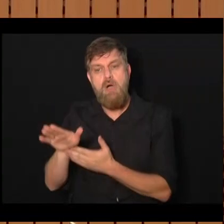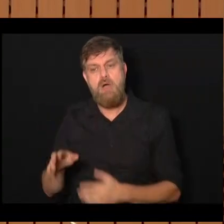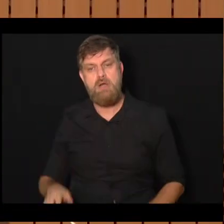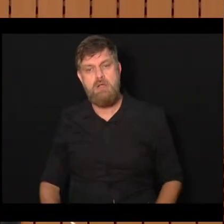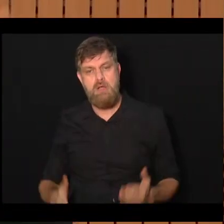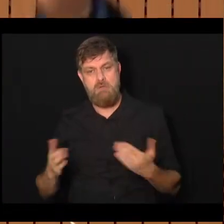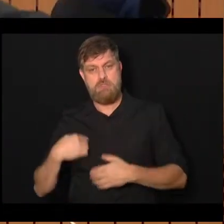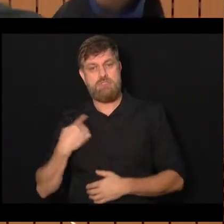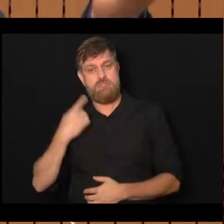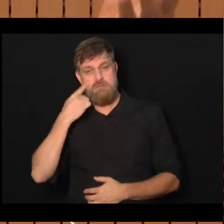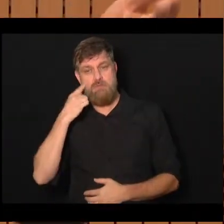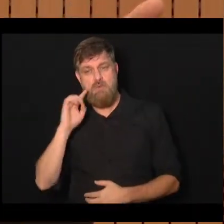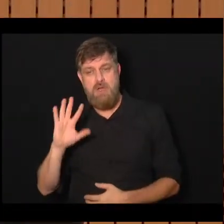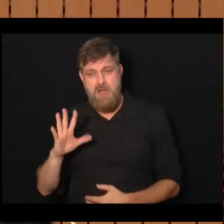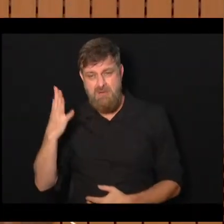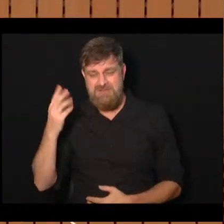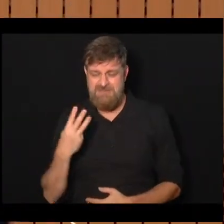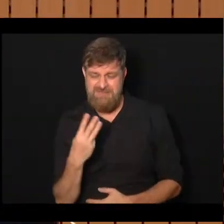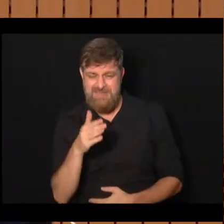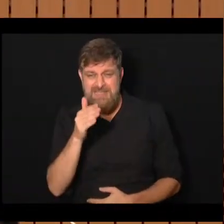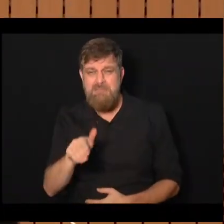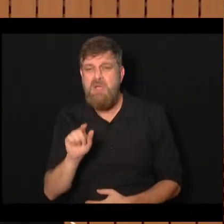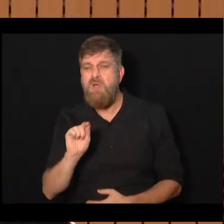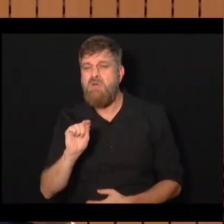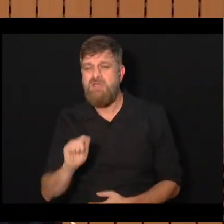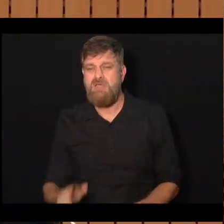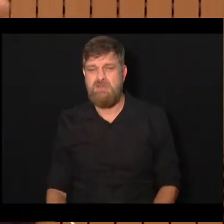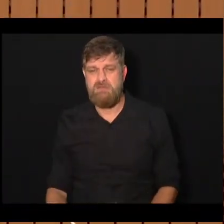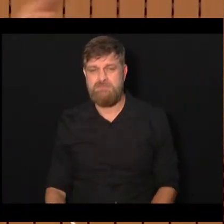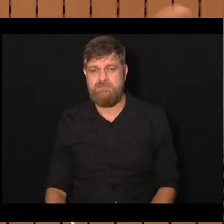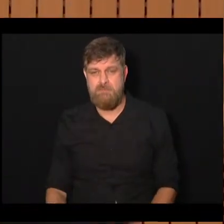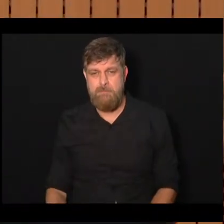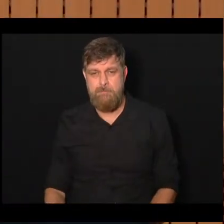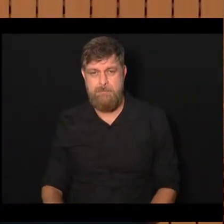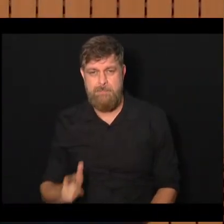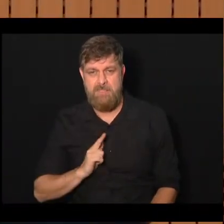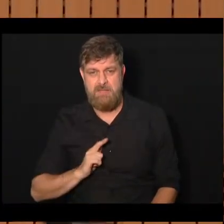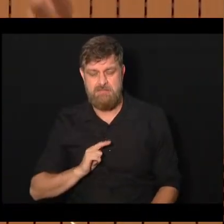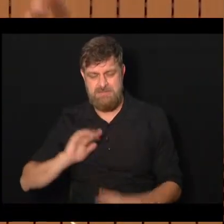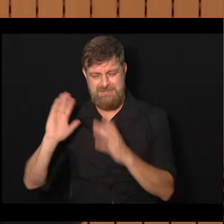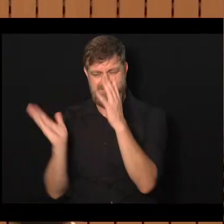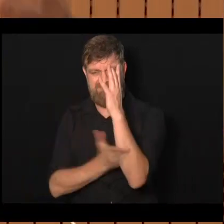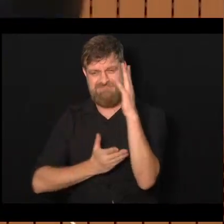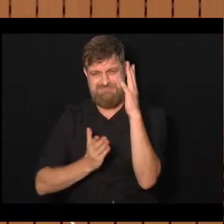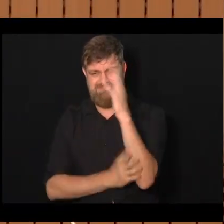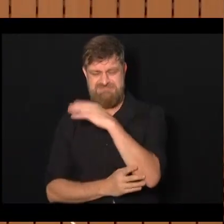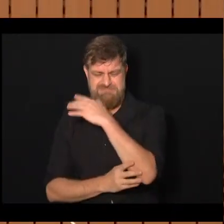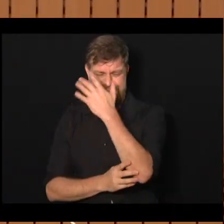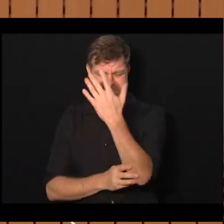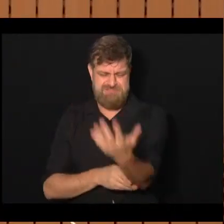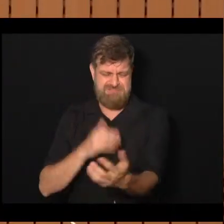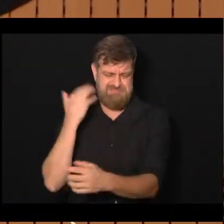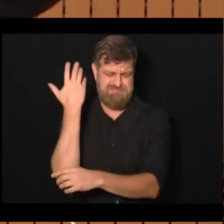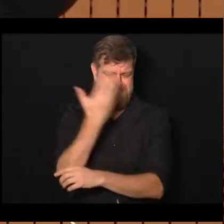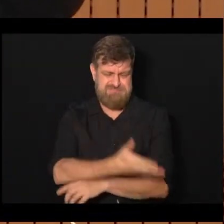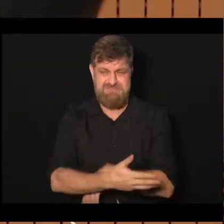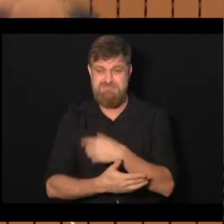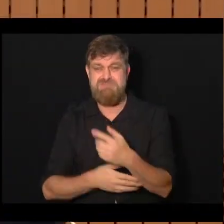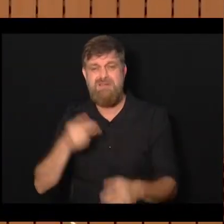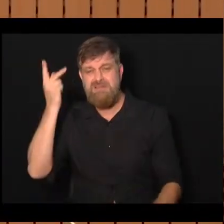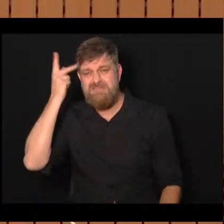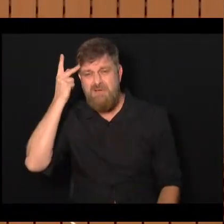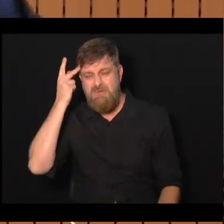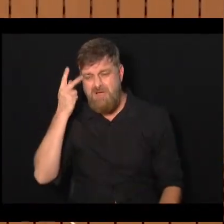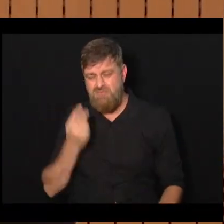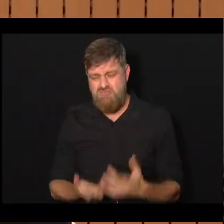viu acontecer aqui, por volta das 3h30, um pouco da consequência dessa destruição do meio ambiente, das queimadas. A cidade de São Paulo, a cidade de